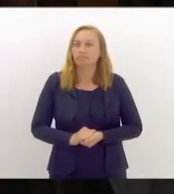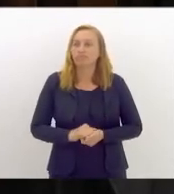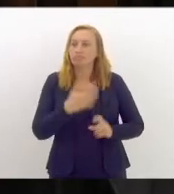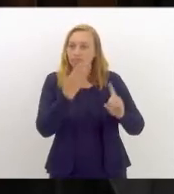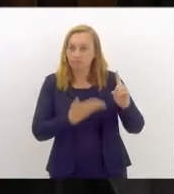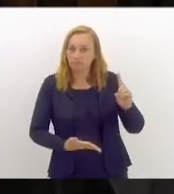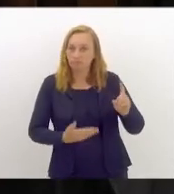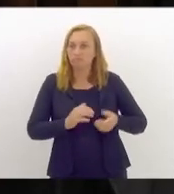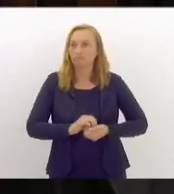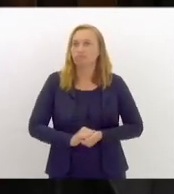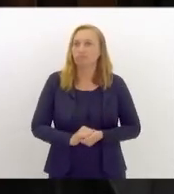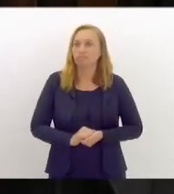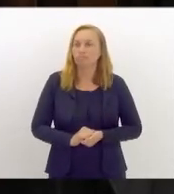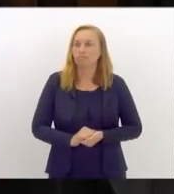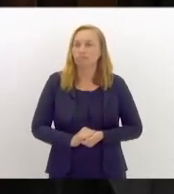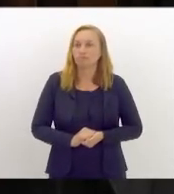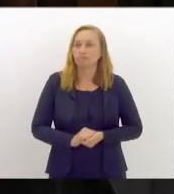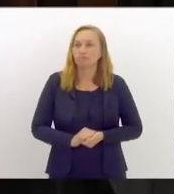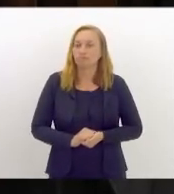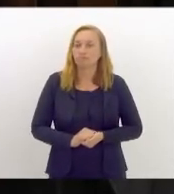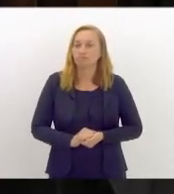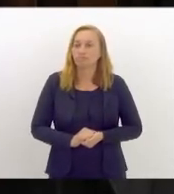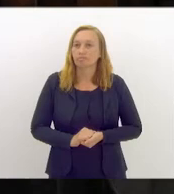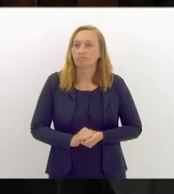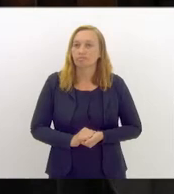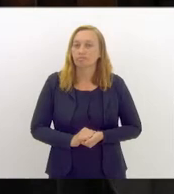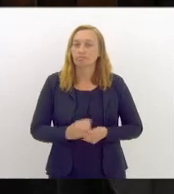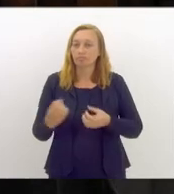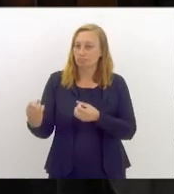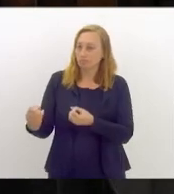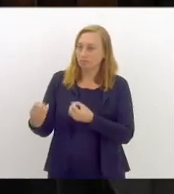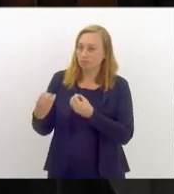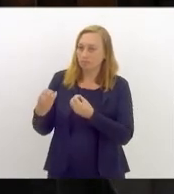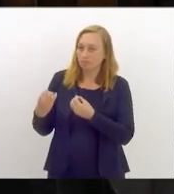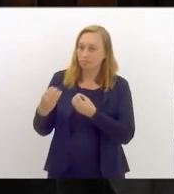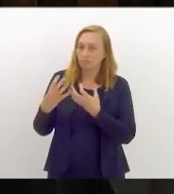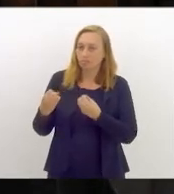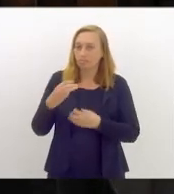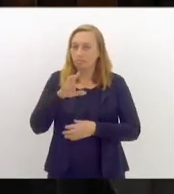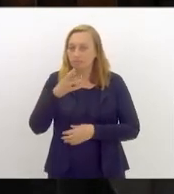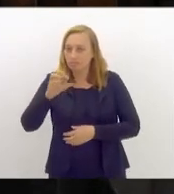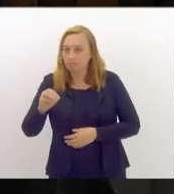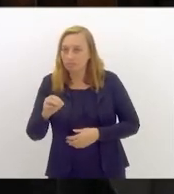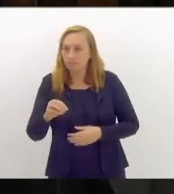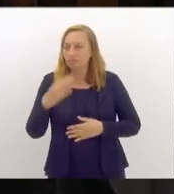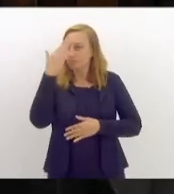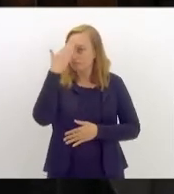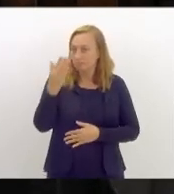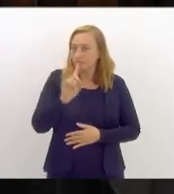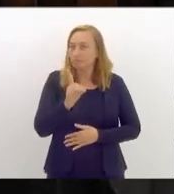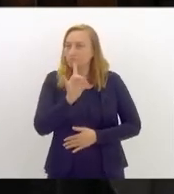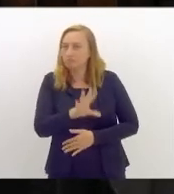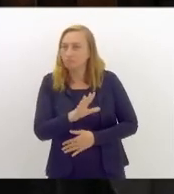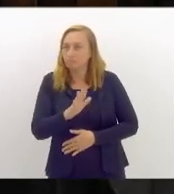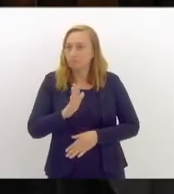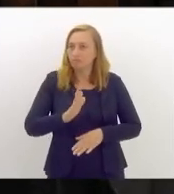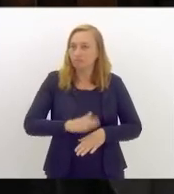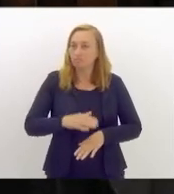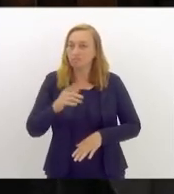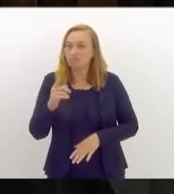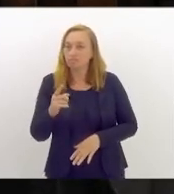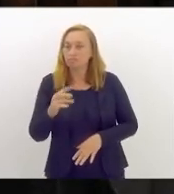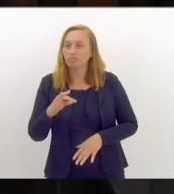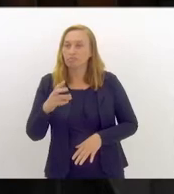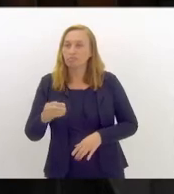solenidade faço isso pois como nos ensina Cícero a gratidão não é só a maior das virtudes